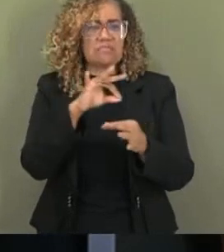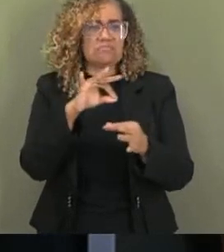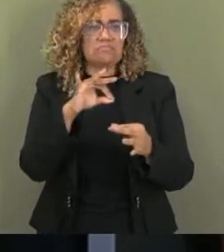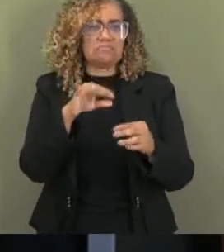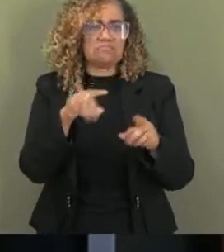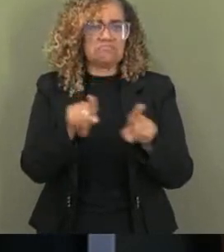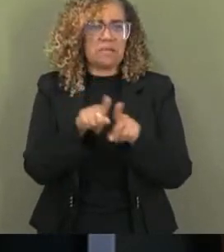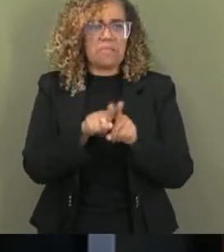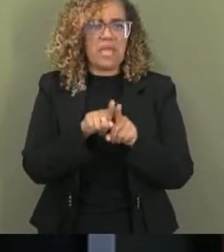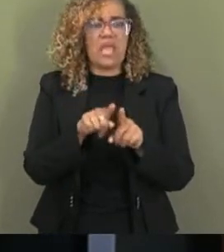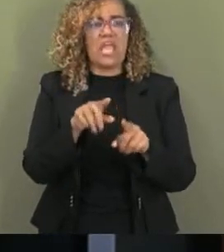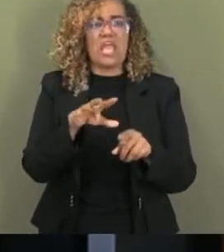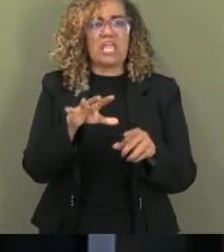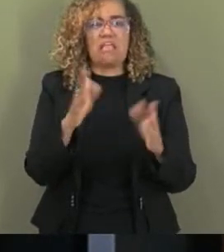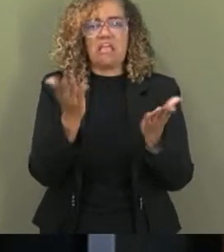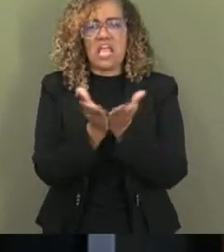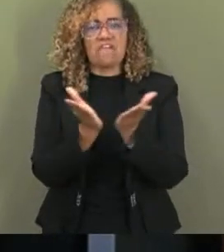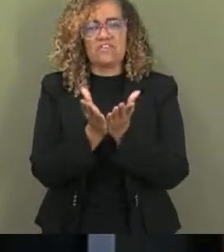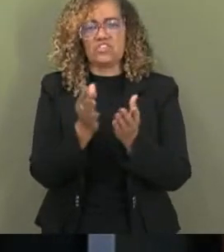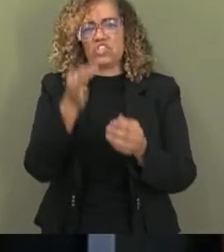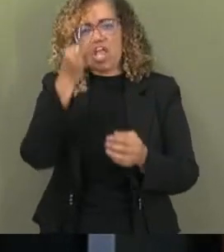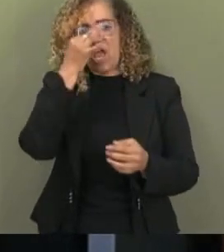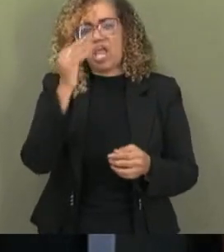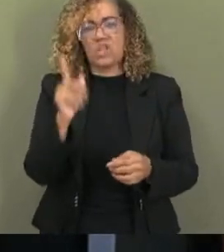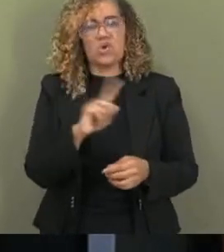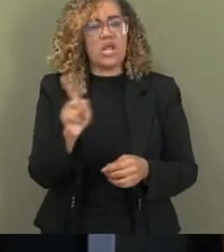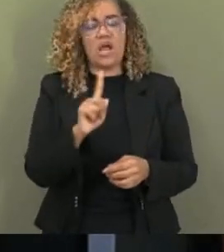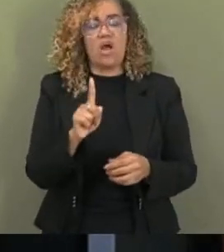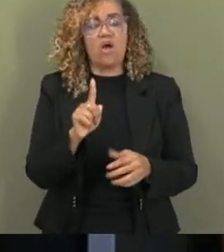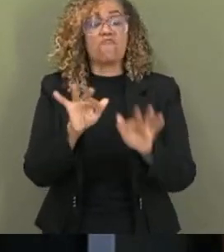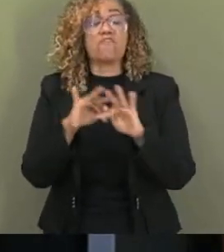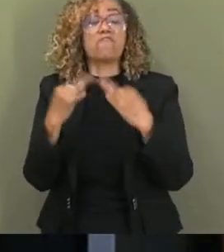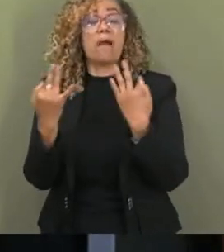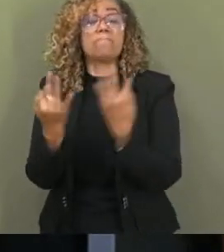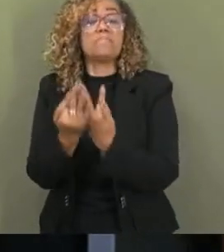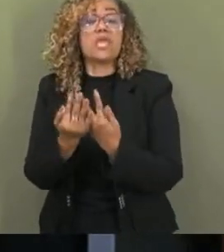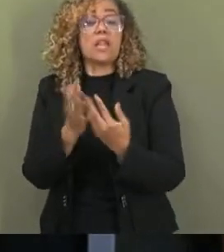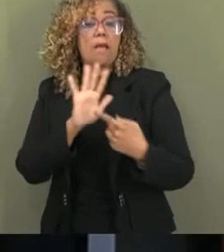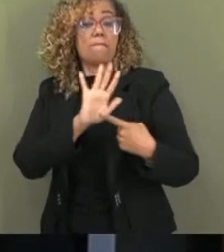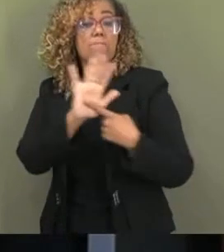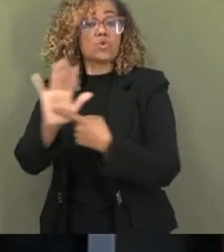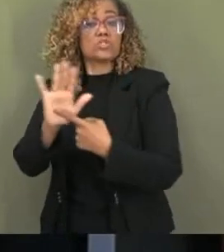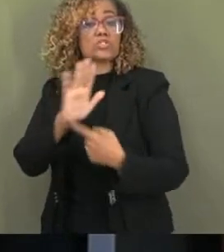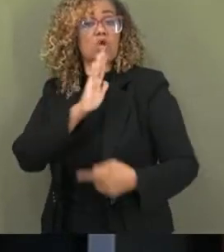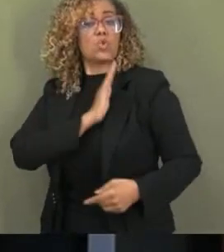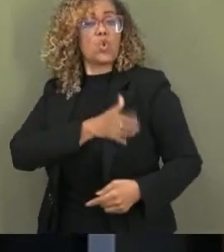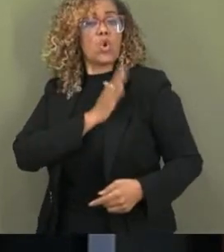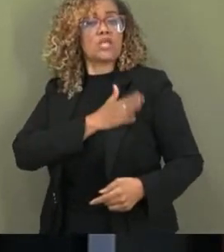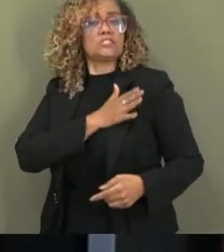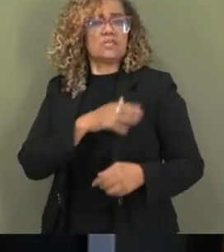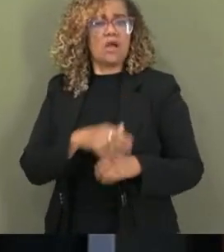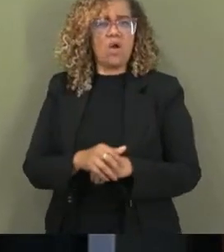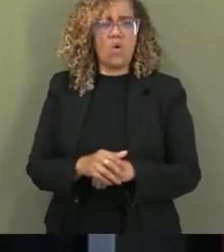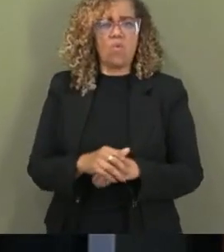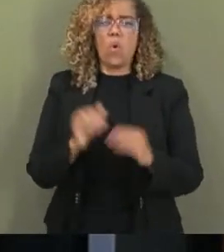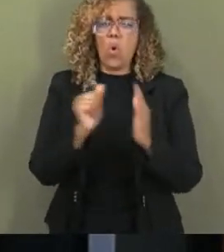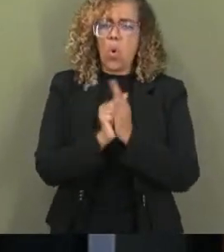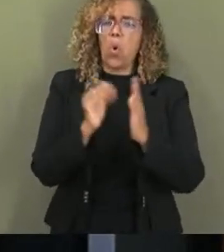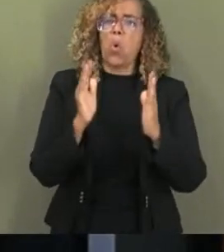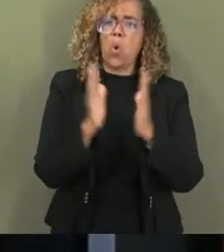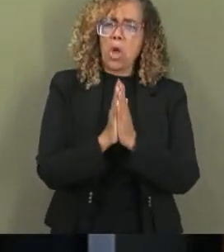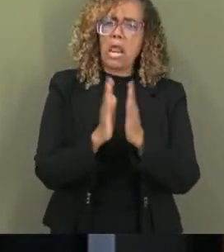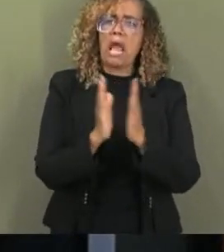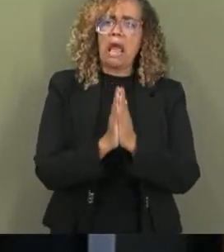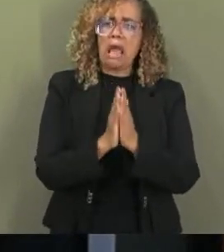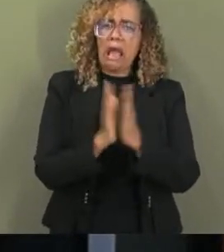causa. Foram as famílias dando seus corações e que oraram